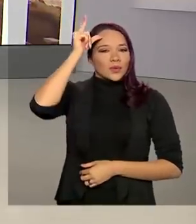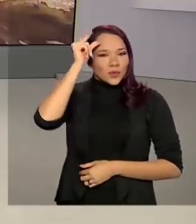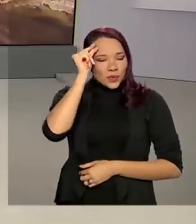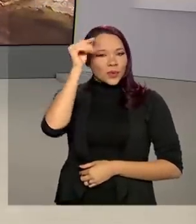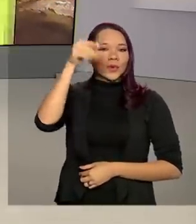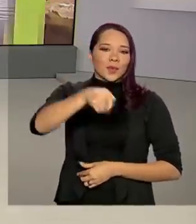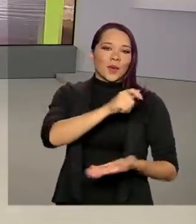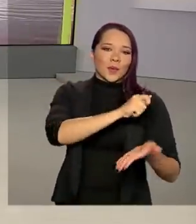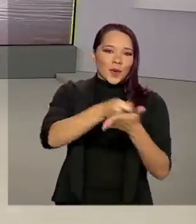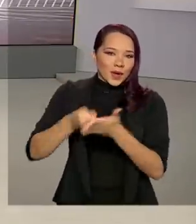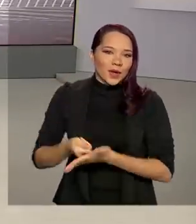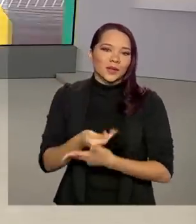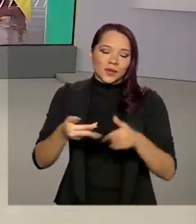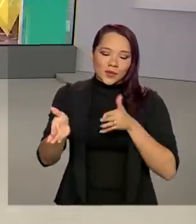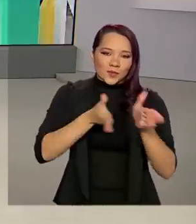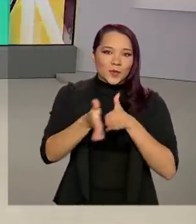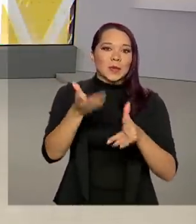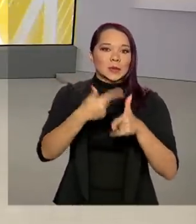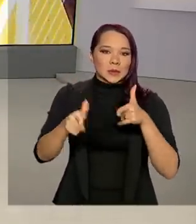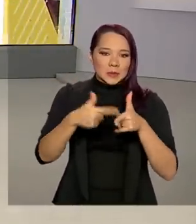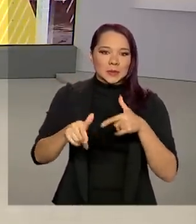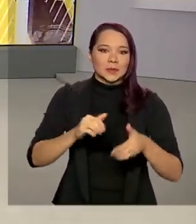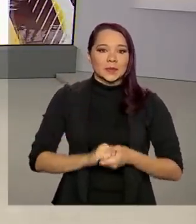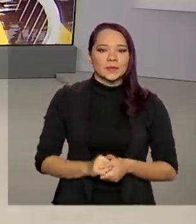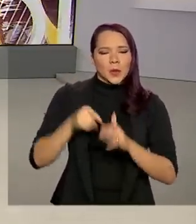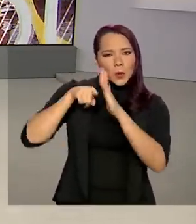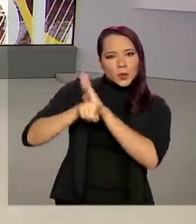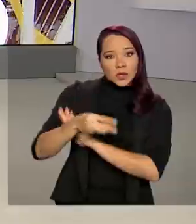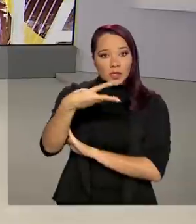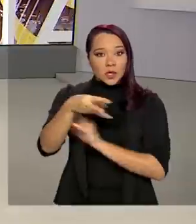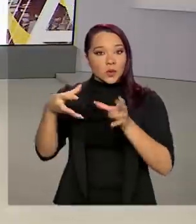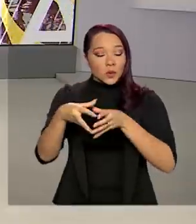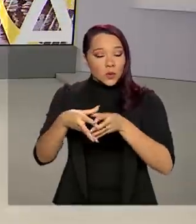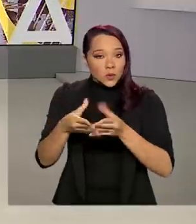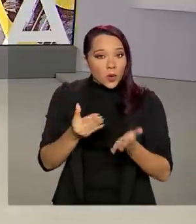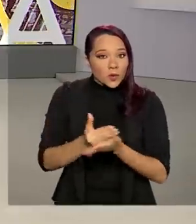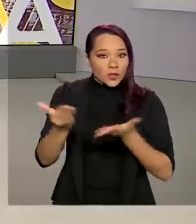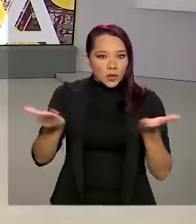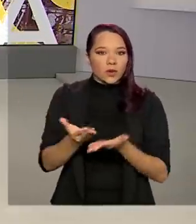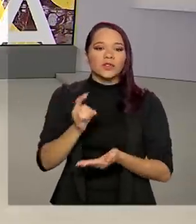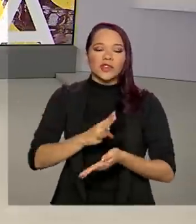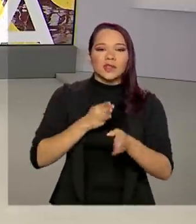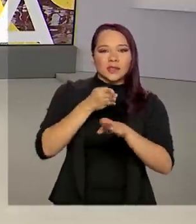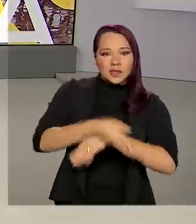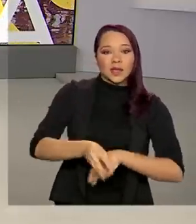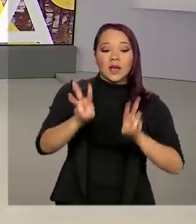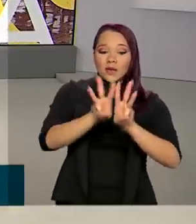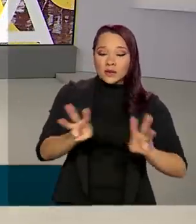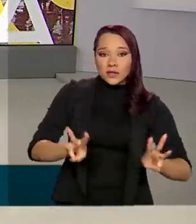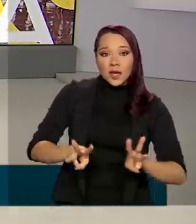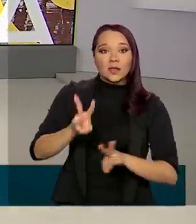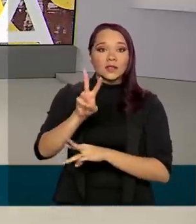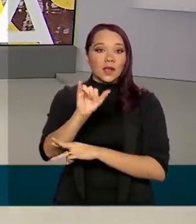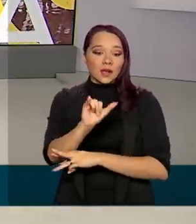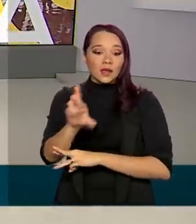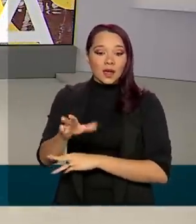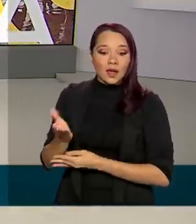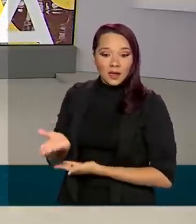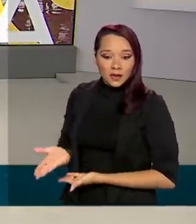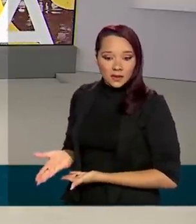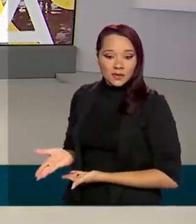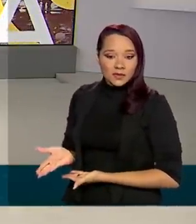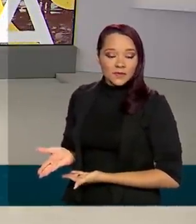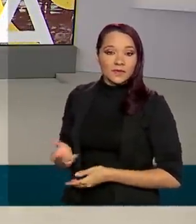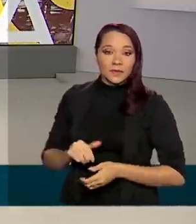contas nesse momento de crise. A consulta ao terceiro lote sai hoje. É só acessar o site da Receita Federal. O